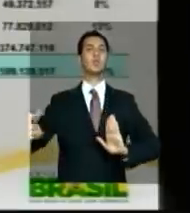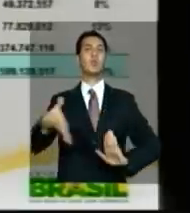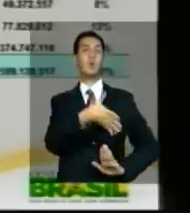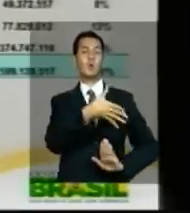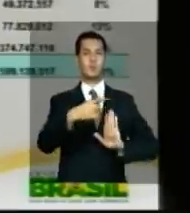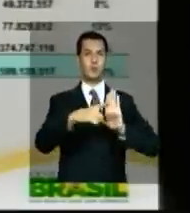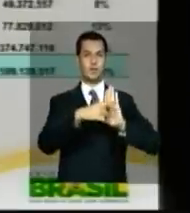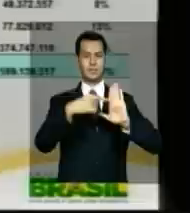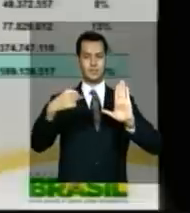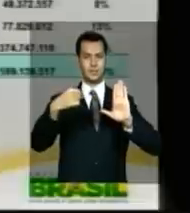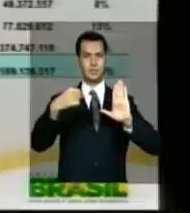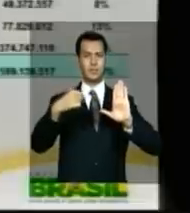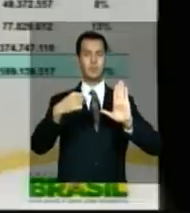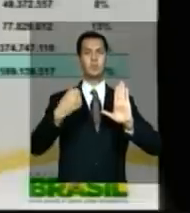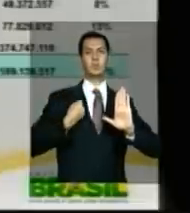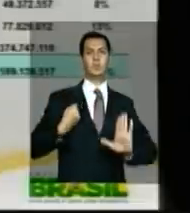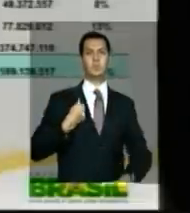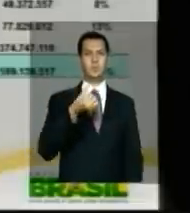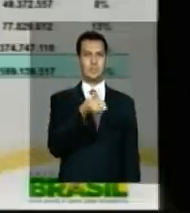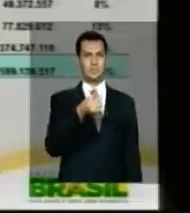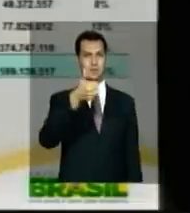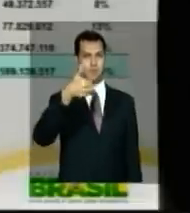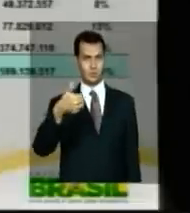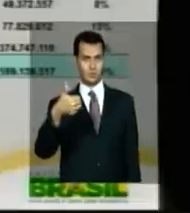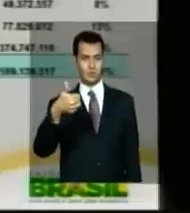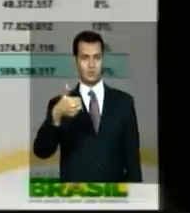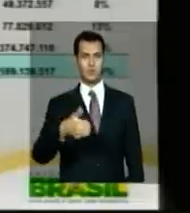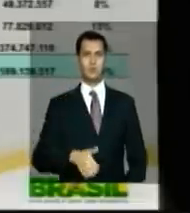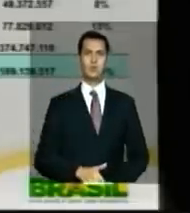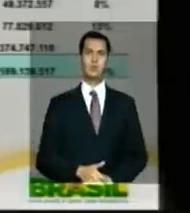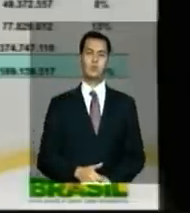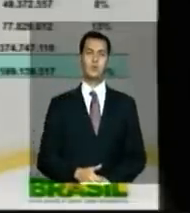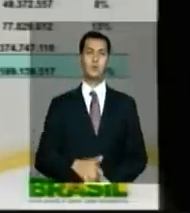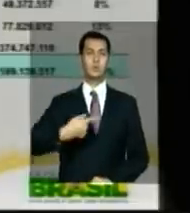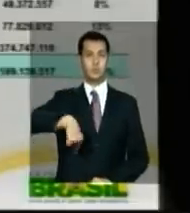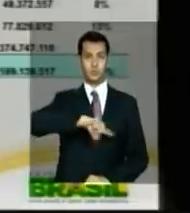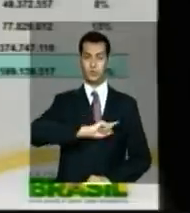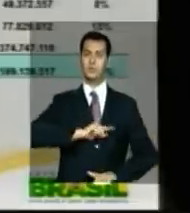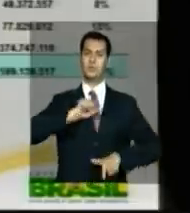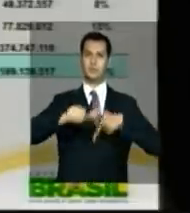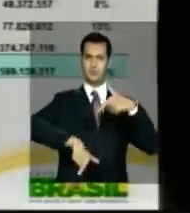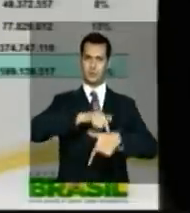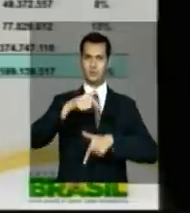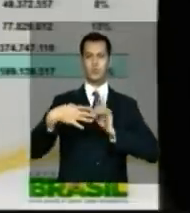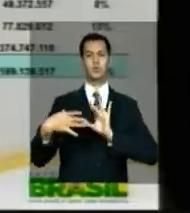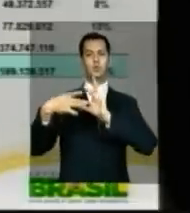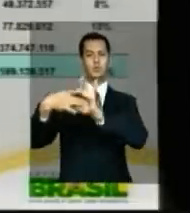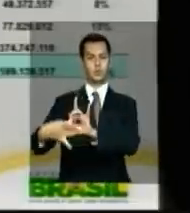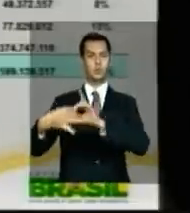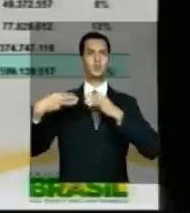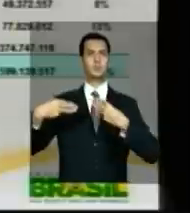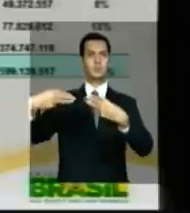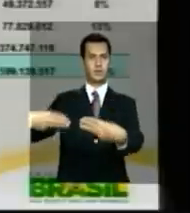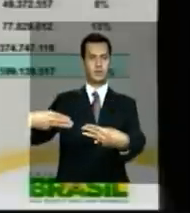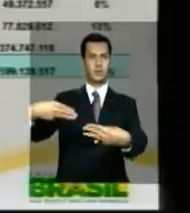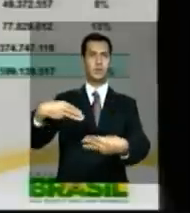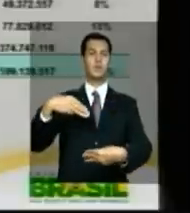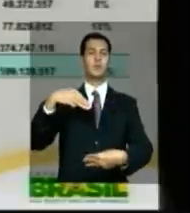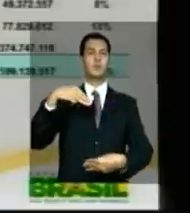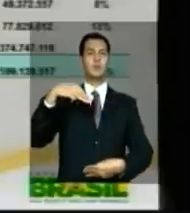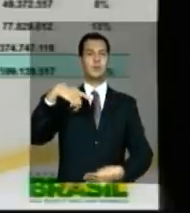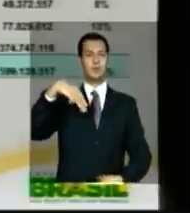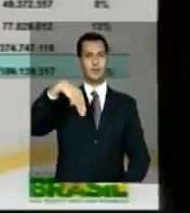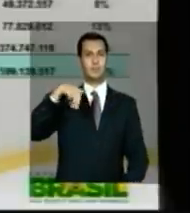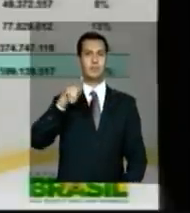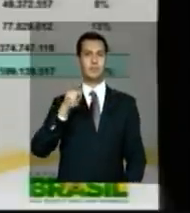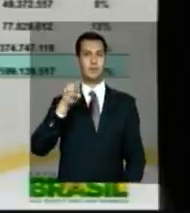artigo conhecido como artigo 61 nós trabalhamos em conjunto com o ministério de Desenvolvimento Agrário com o Ministério da